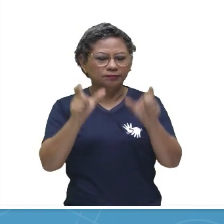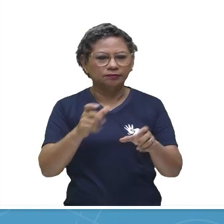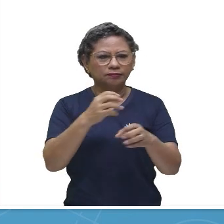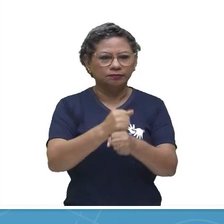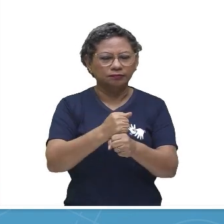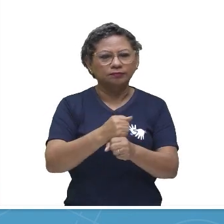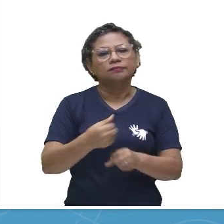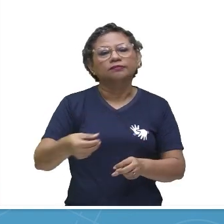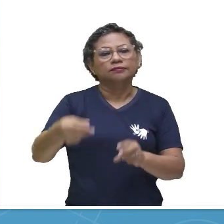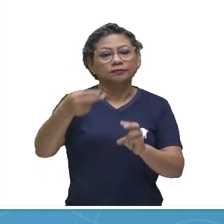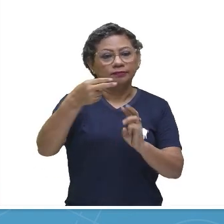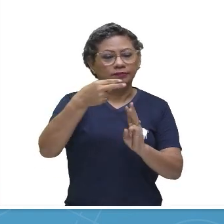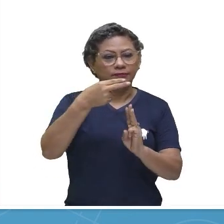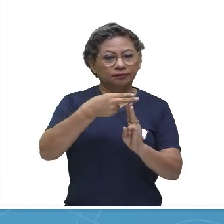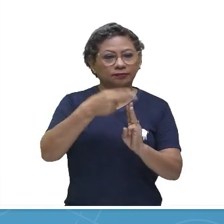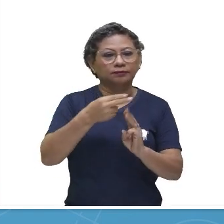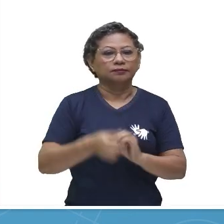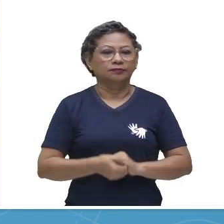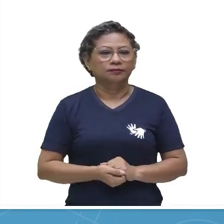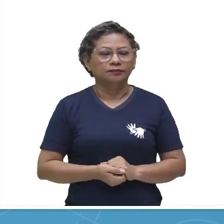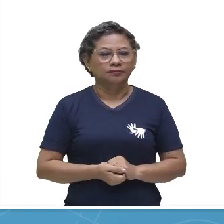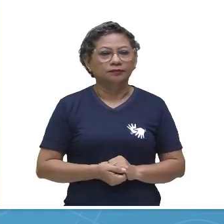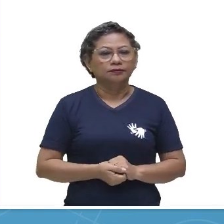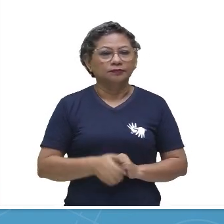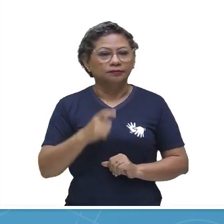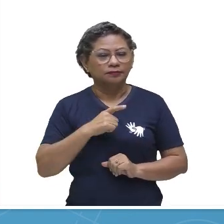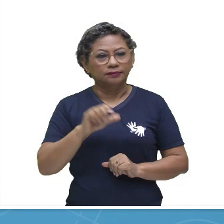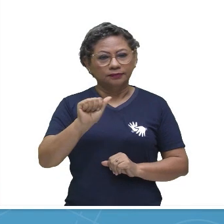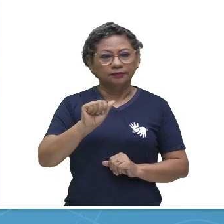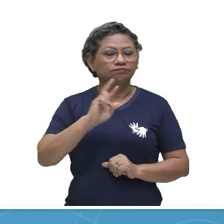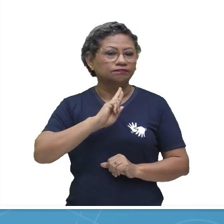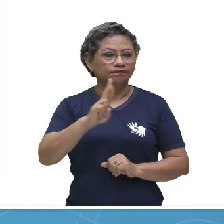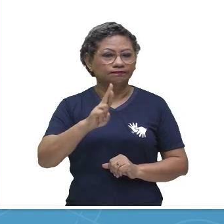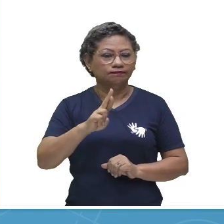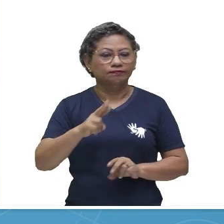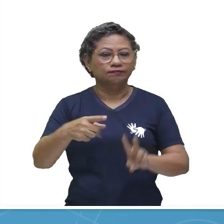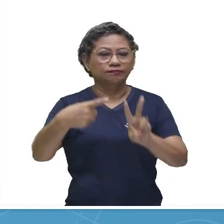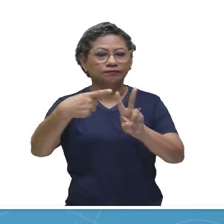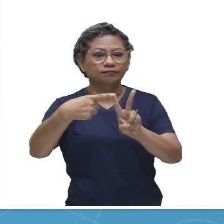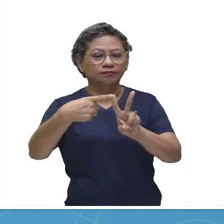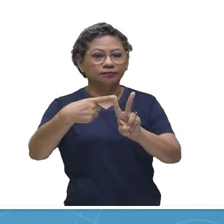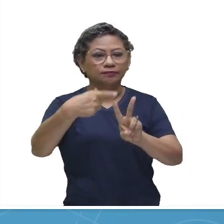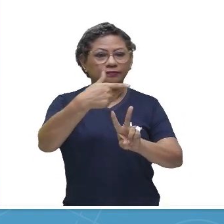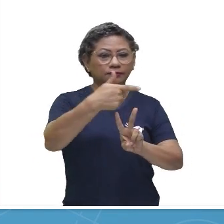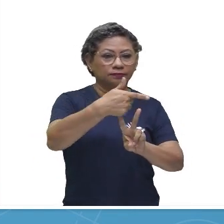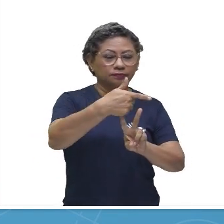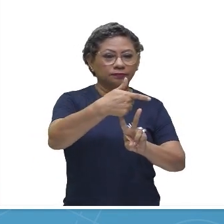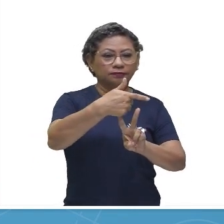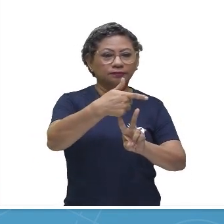elevado a meio. Vai ser o mesmo que raiz quadrada de 8 elevado a 1. Como a gente